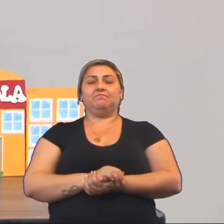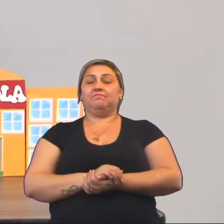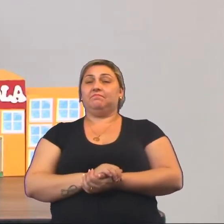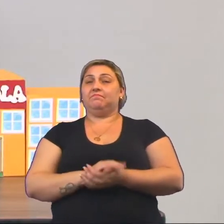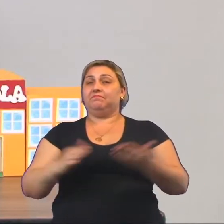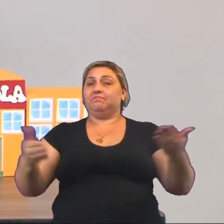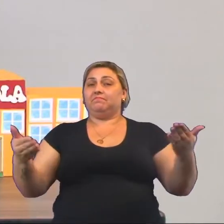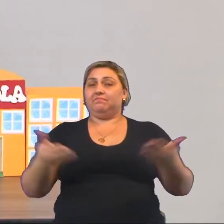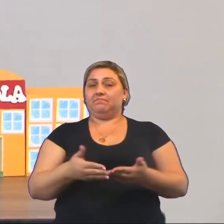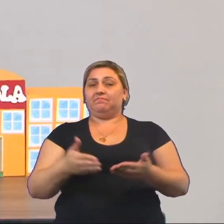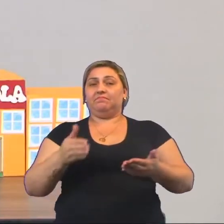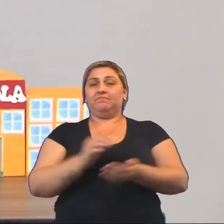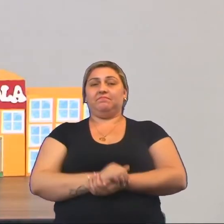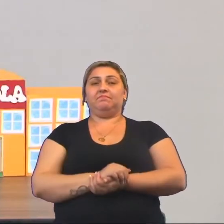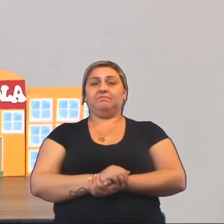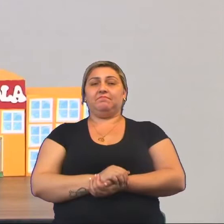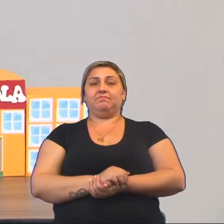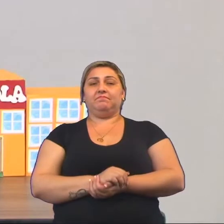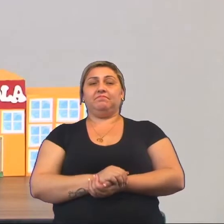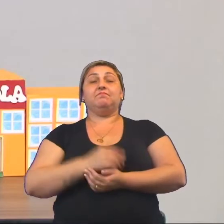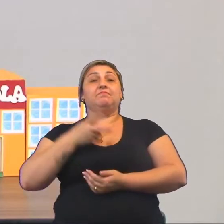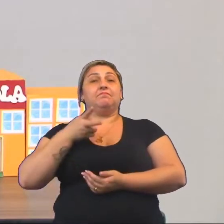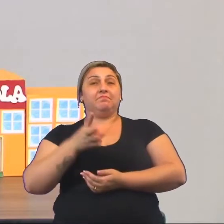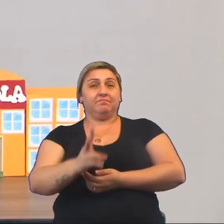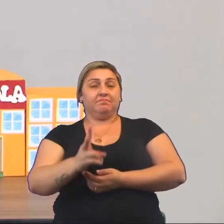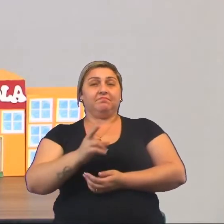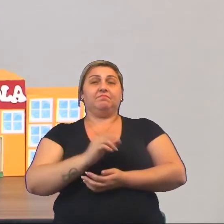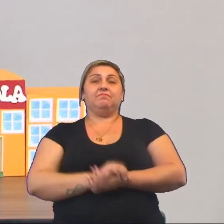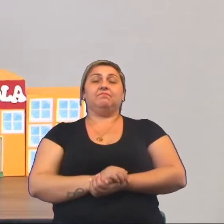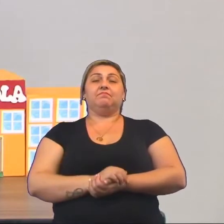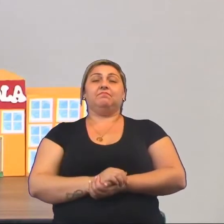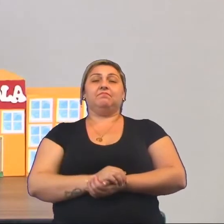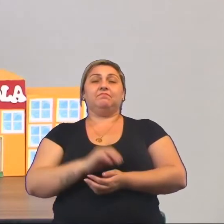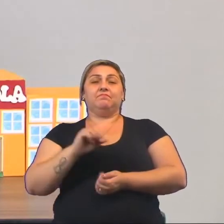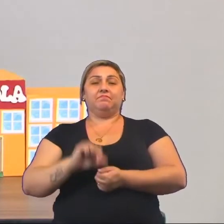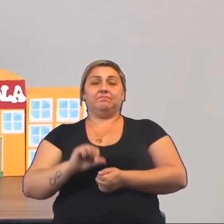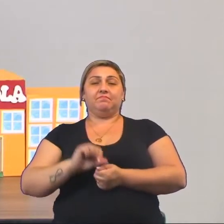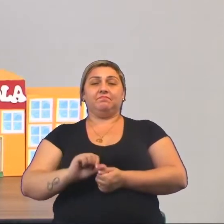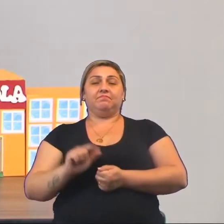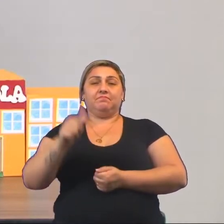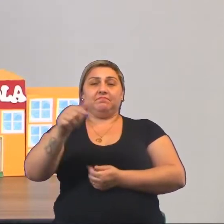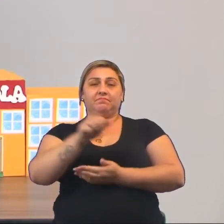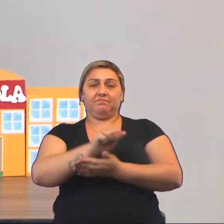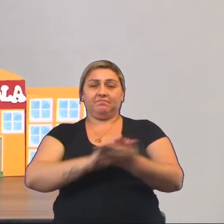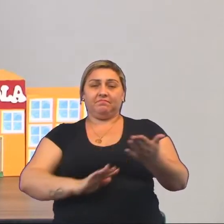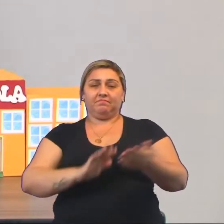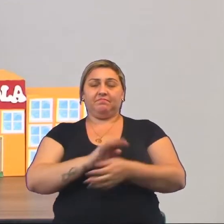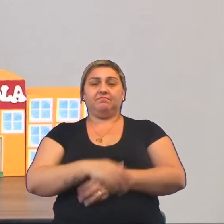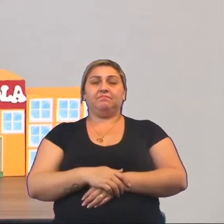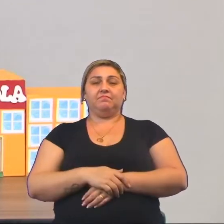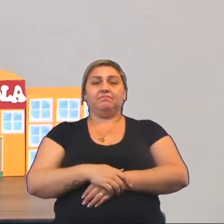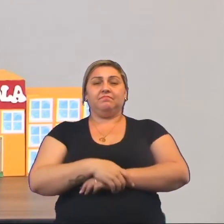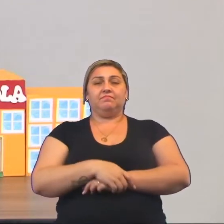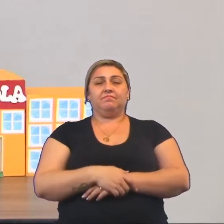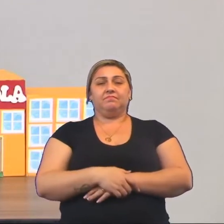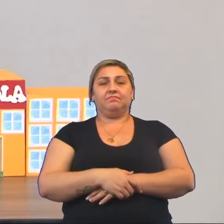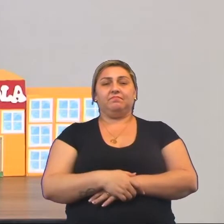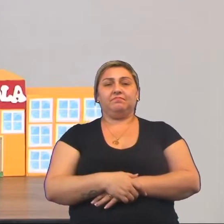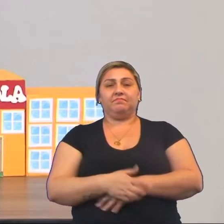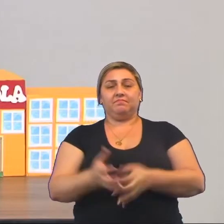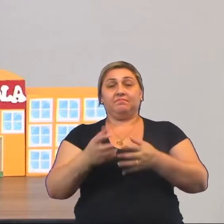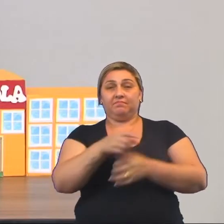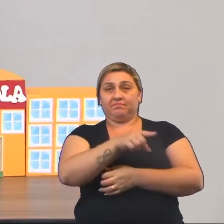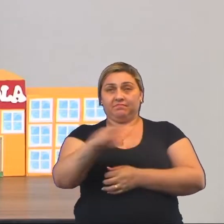Então agora nós vamos dar continuidade, vamos fazer outra atividade. Eu quero que